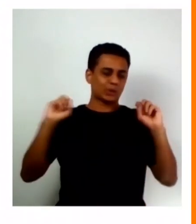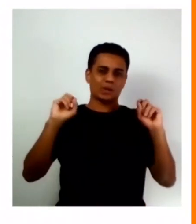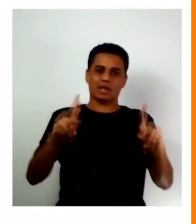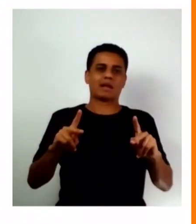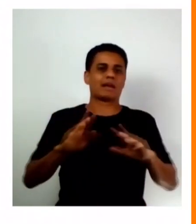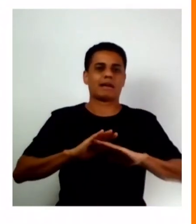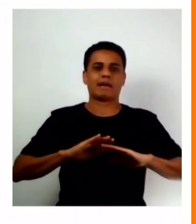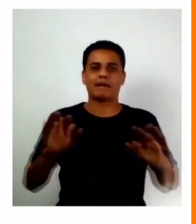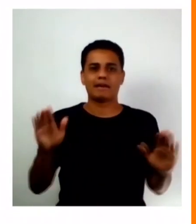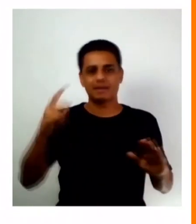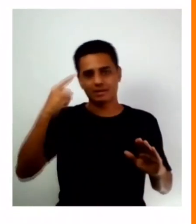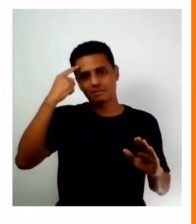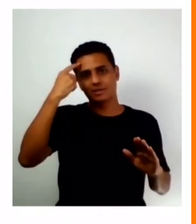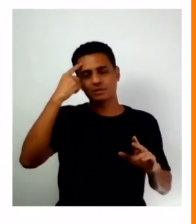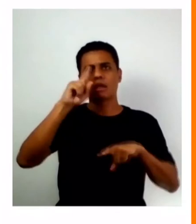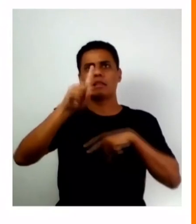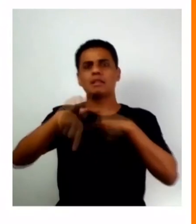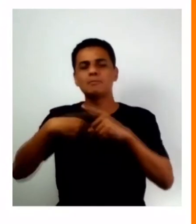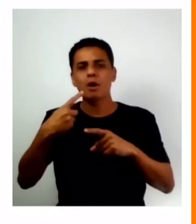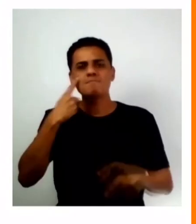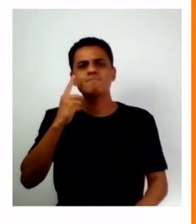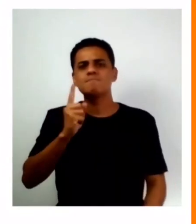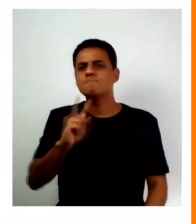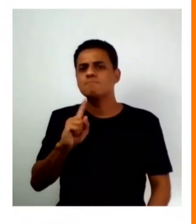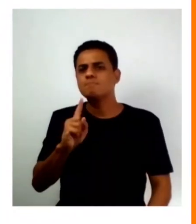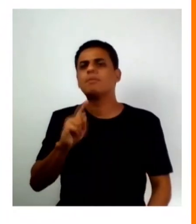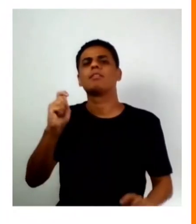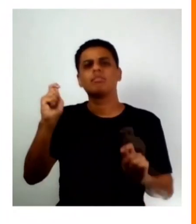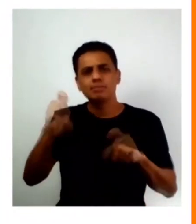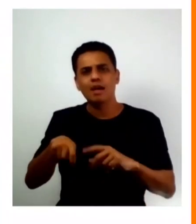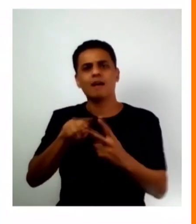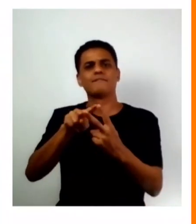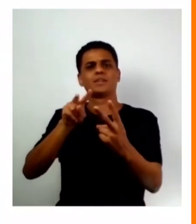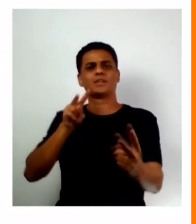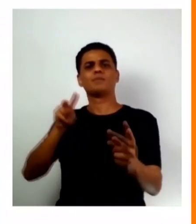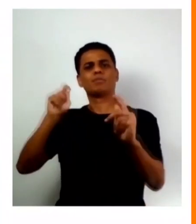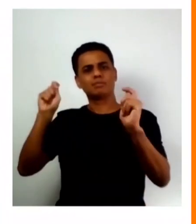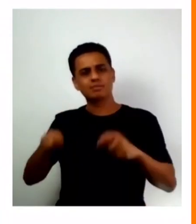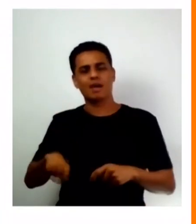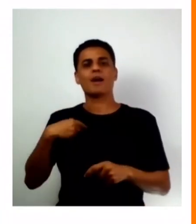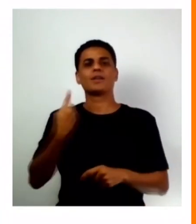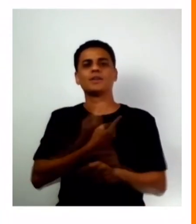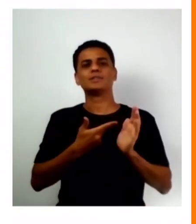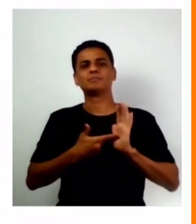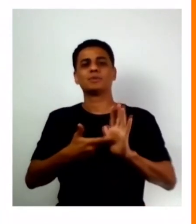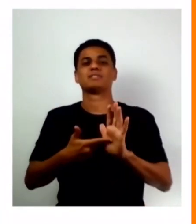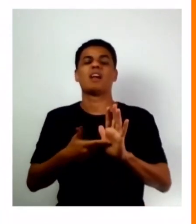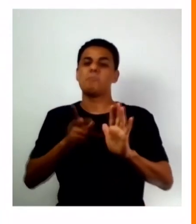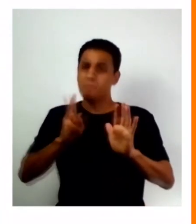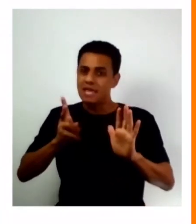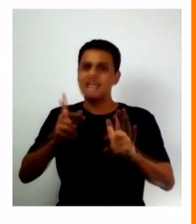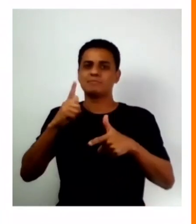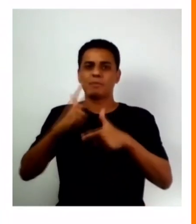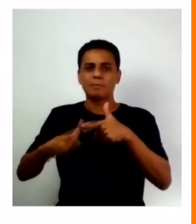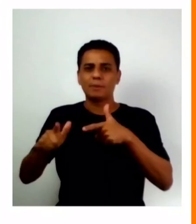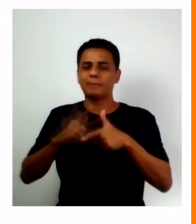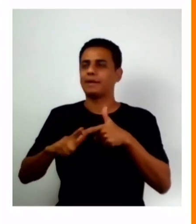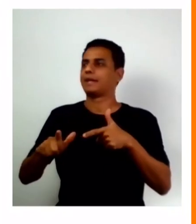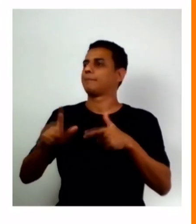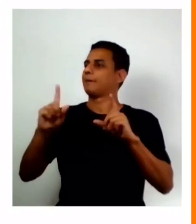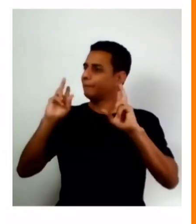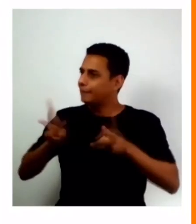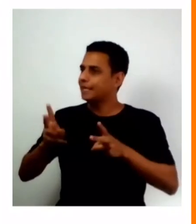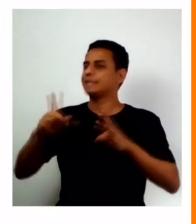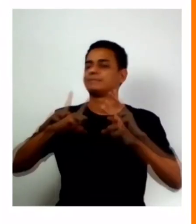posibilidade só para dizer aqui estamos e aqui nós, apesar de todas as dificuldades,